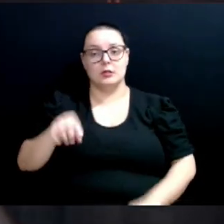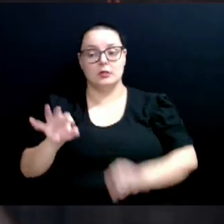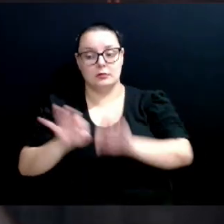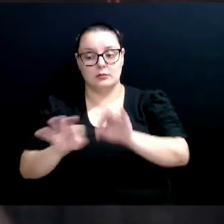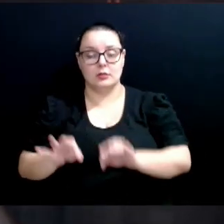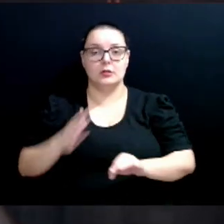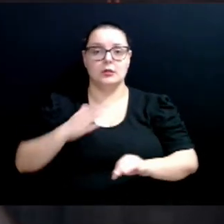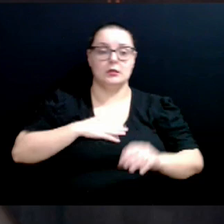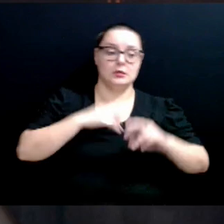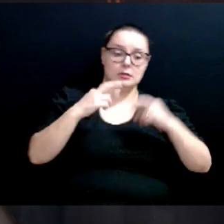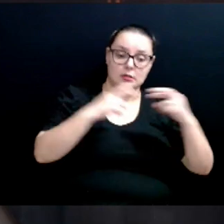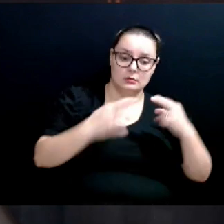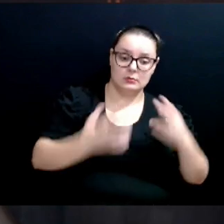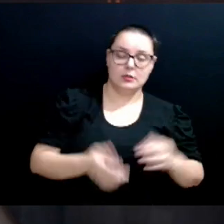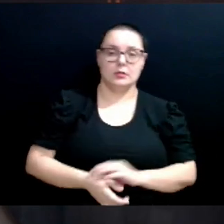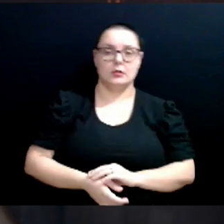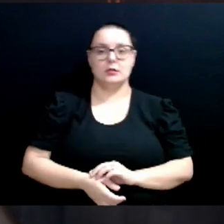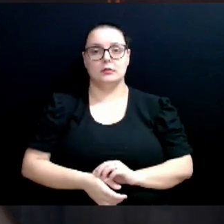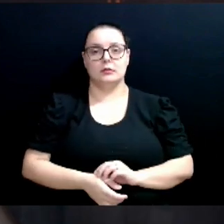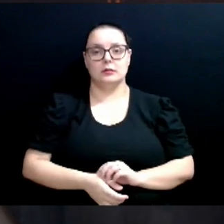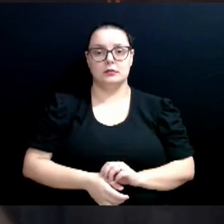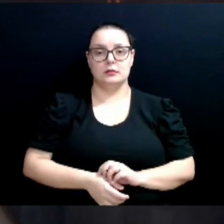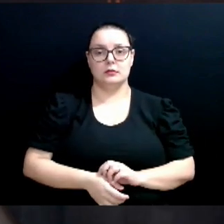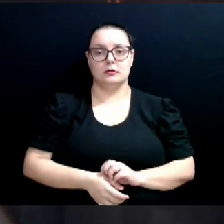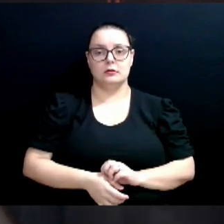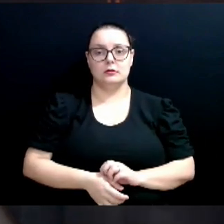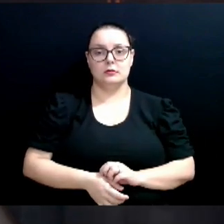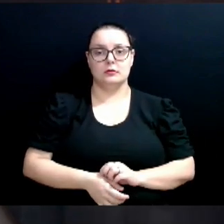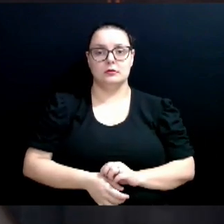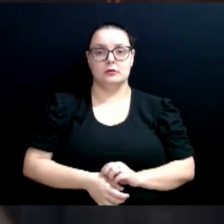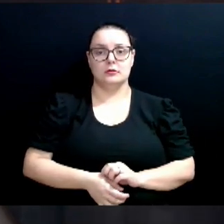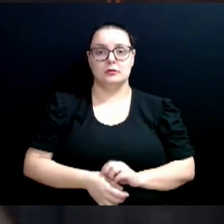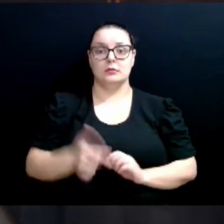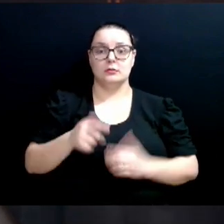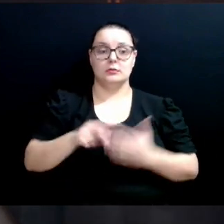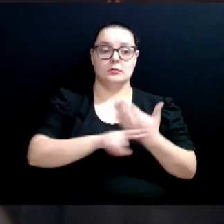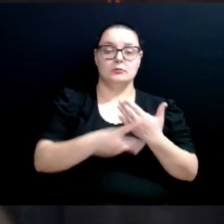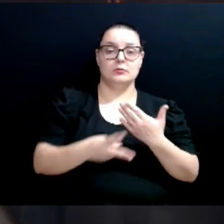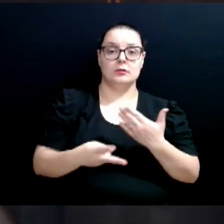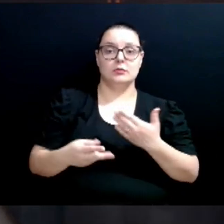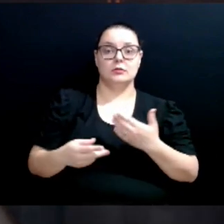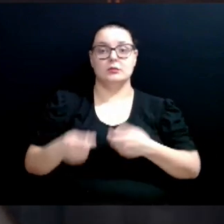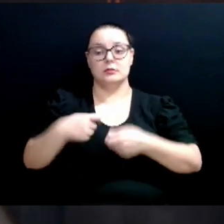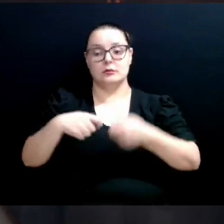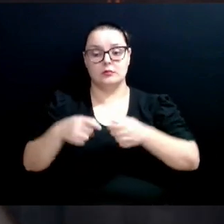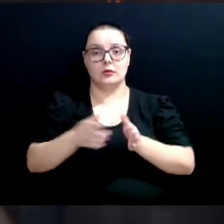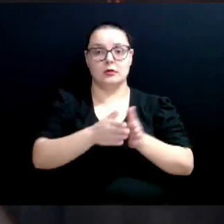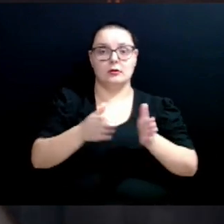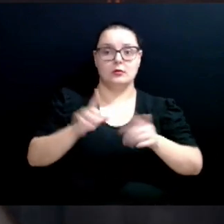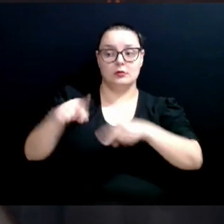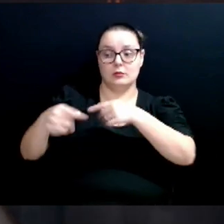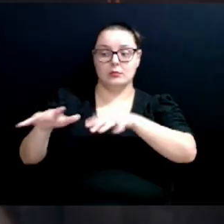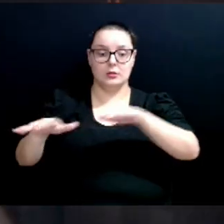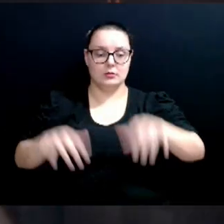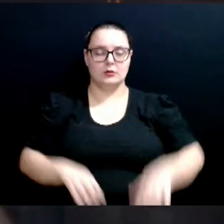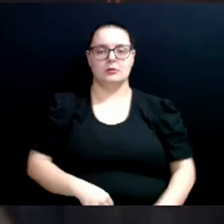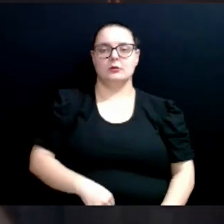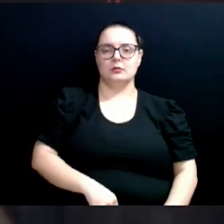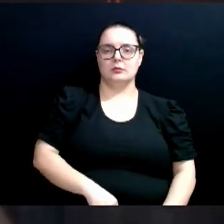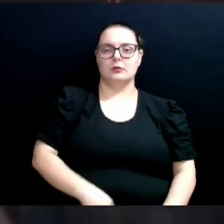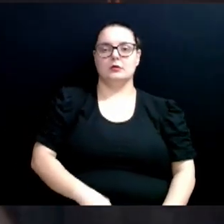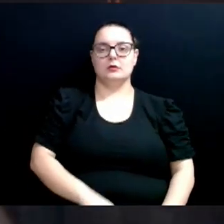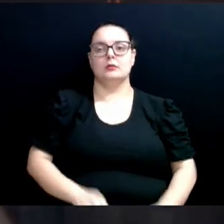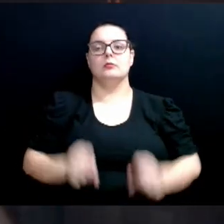análise, não tem tanto impacto se a gente renegociar o prazo com a outra área. Então, a gente pode fazer dessa forma, então